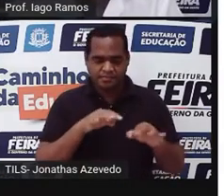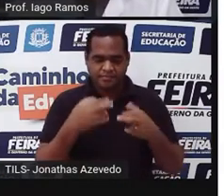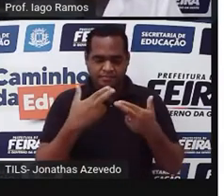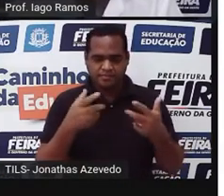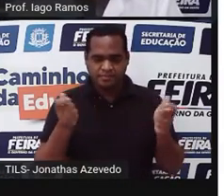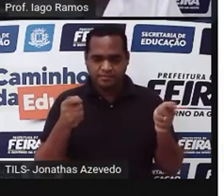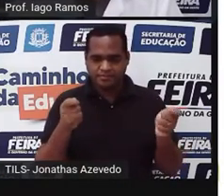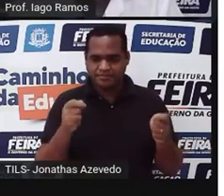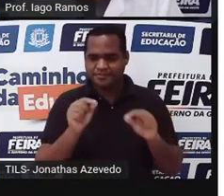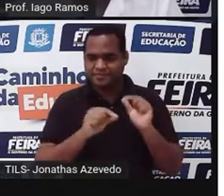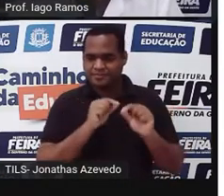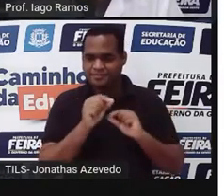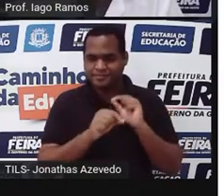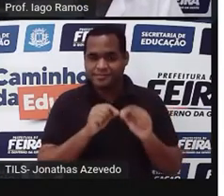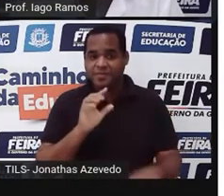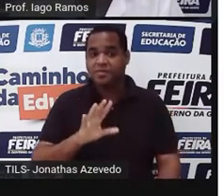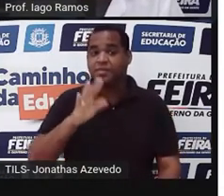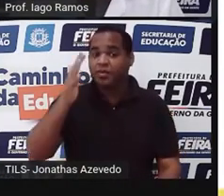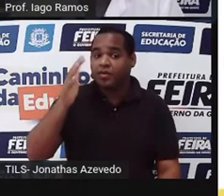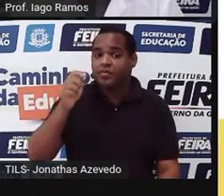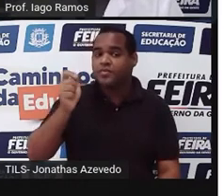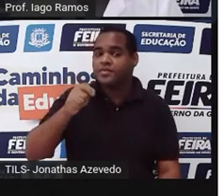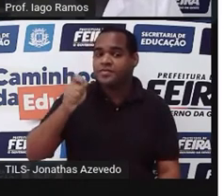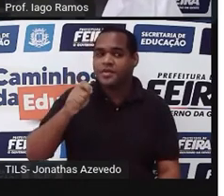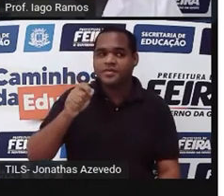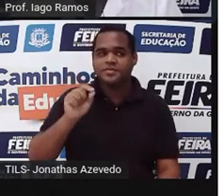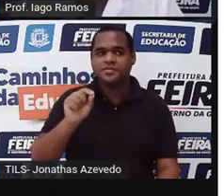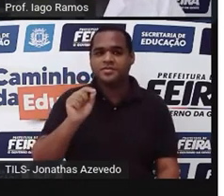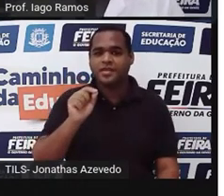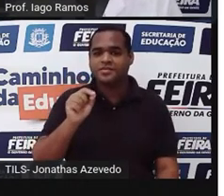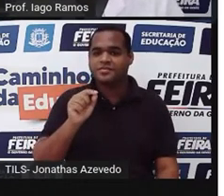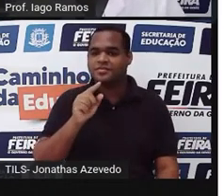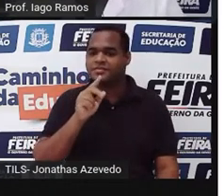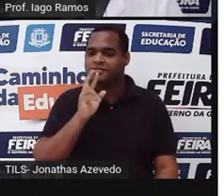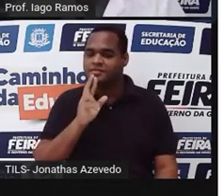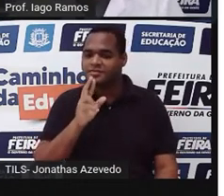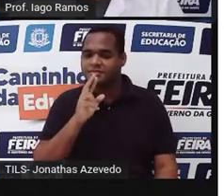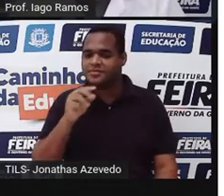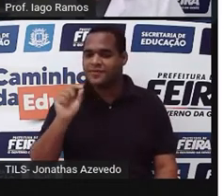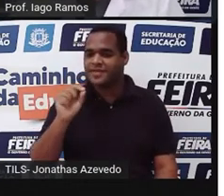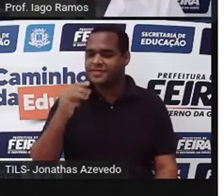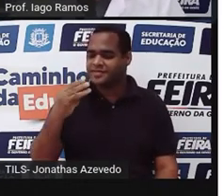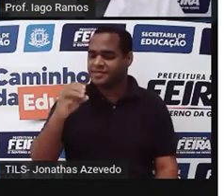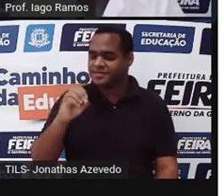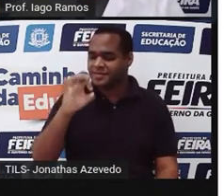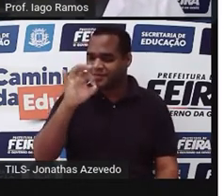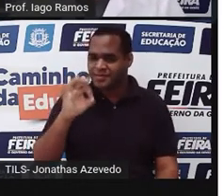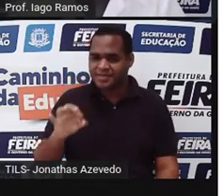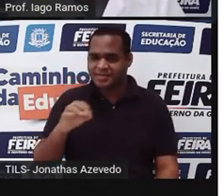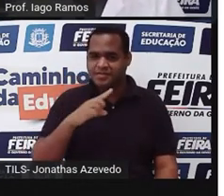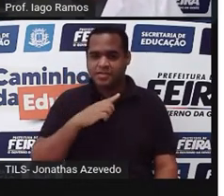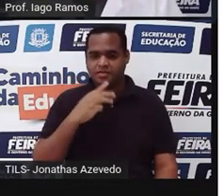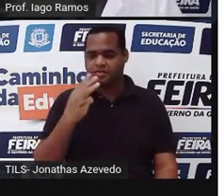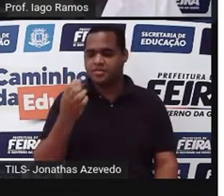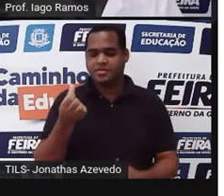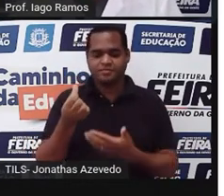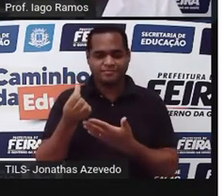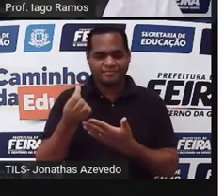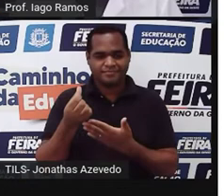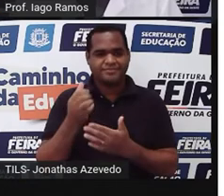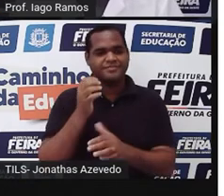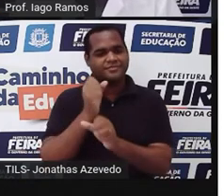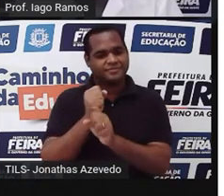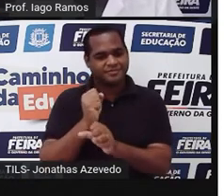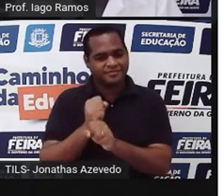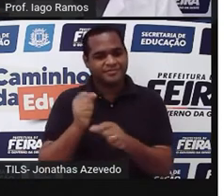né vamos ver se de fato é isso e na correção a gente vai começar calculando o trinta por cento de 36 ali